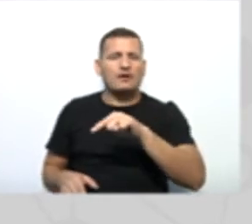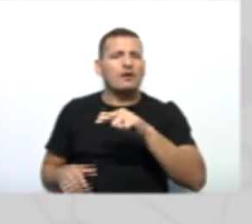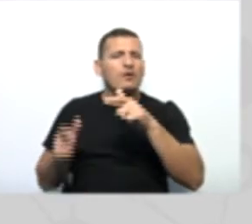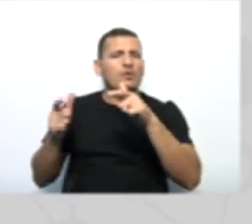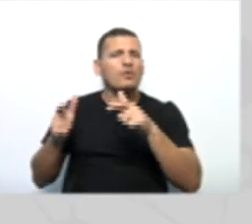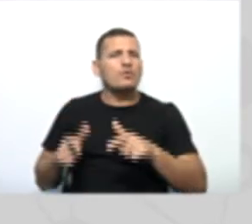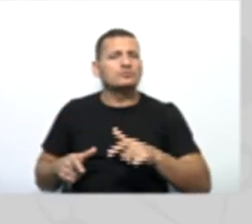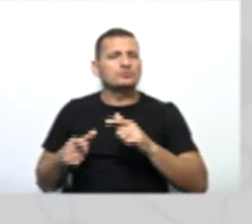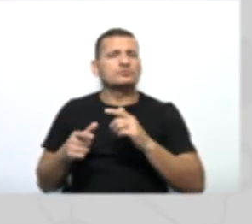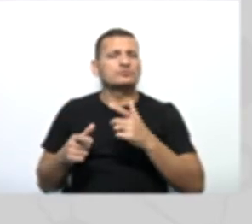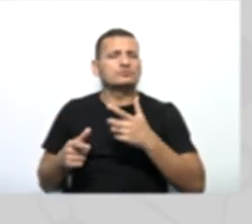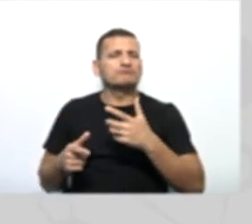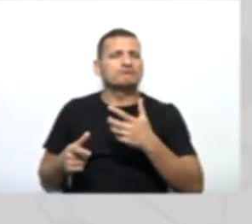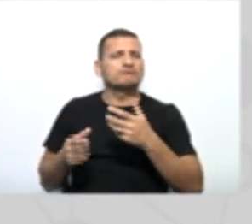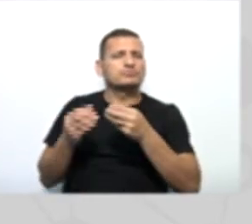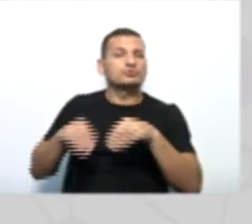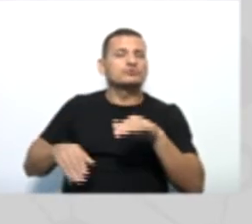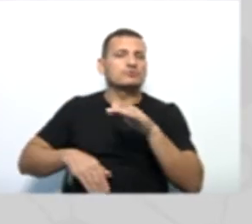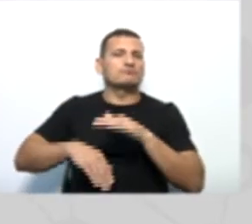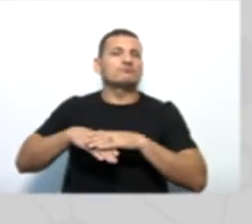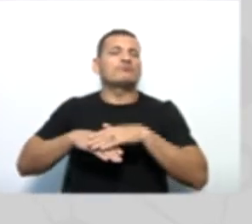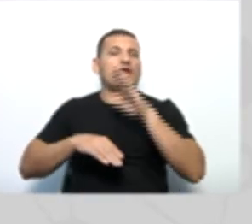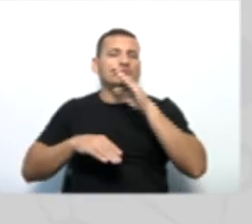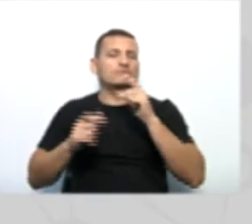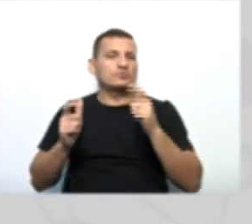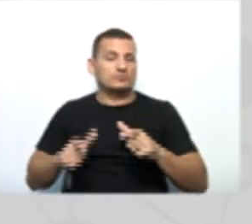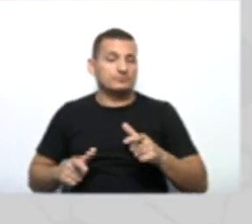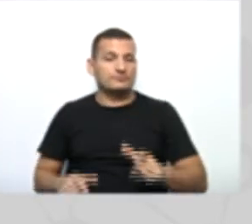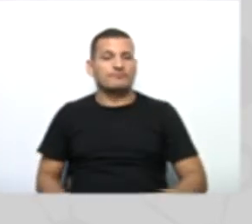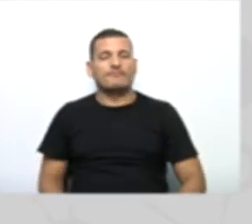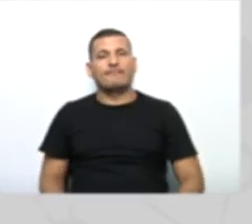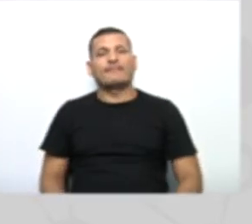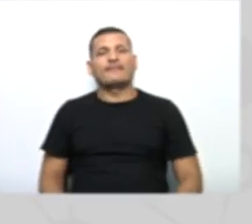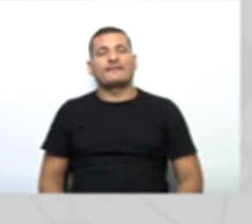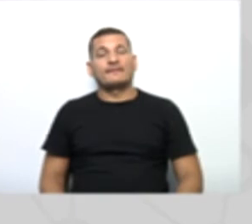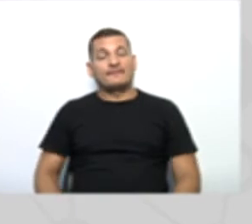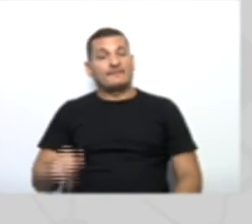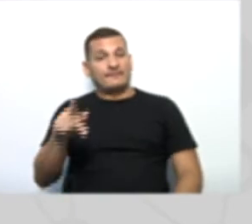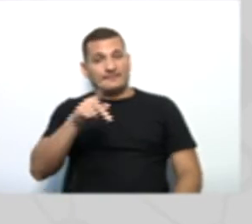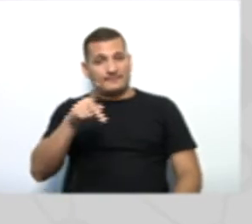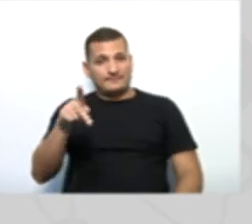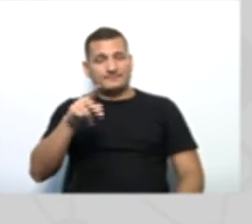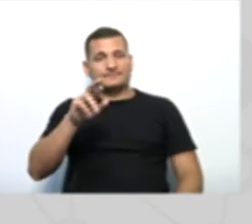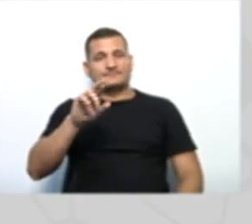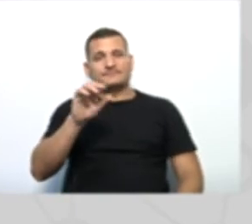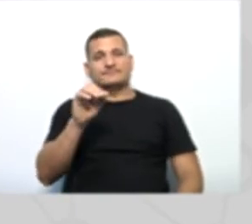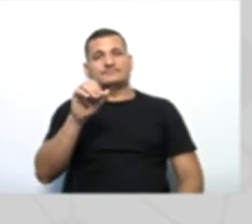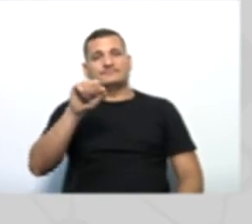qual aspecto? Aí volta aqui para mim, porque o pessoal lá, a professora Rose,